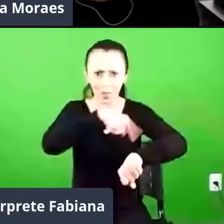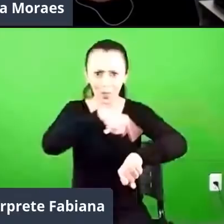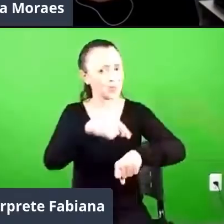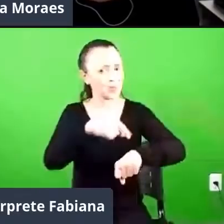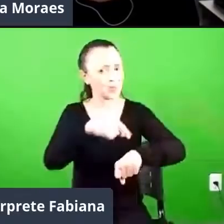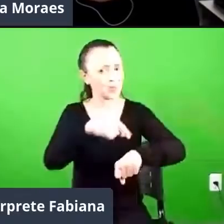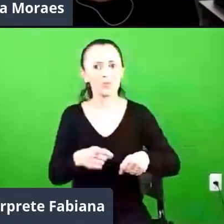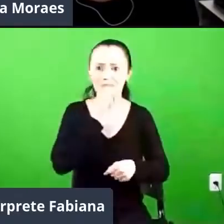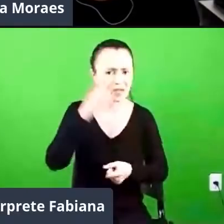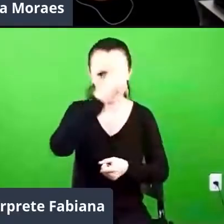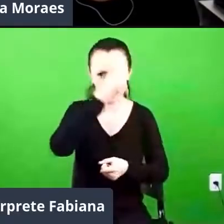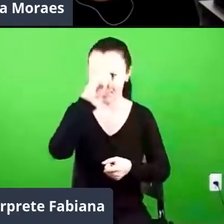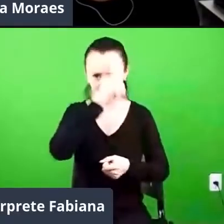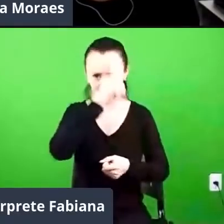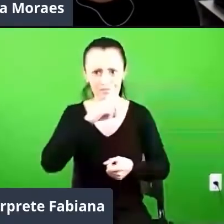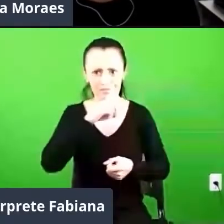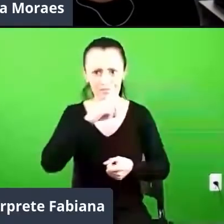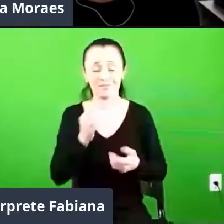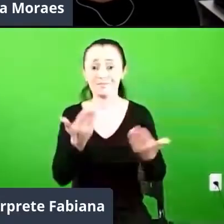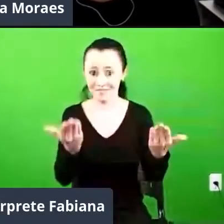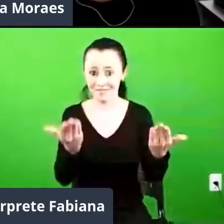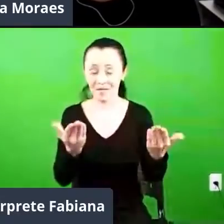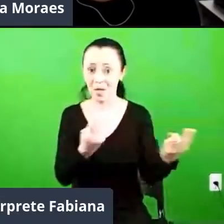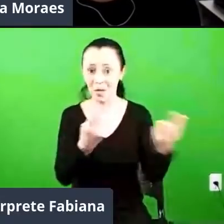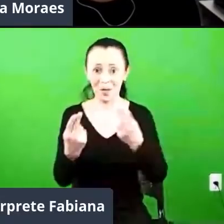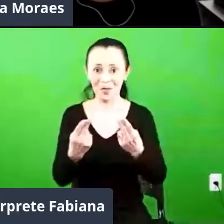semana. Como a professora Sheila falou, virar youtuber.